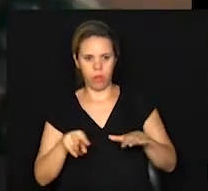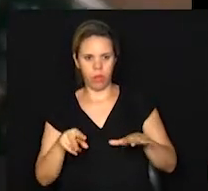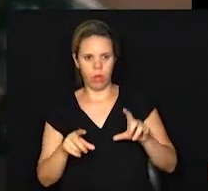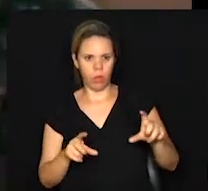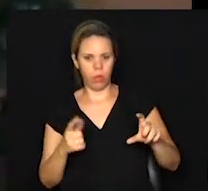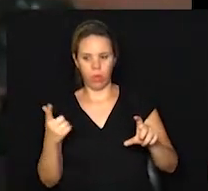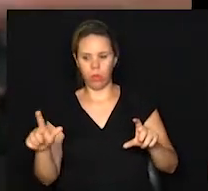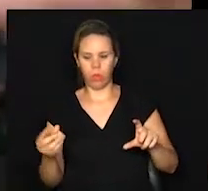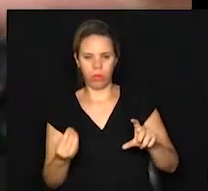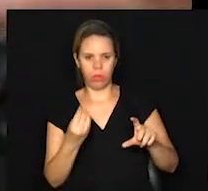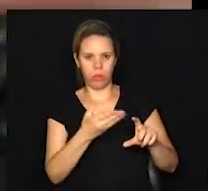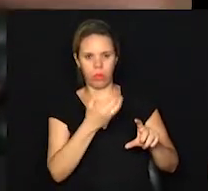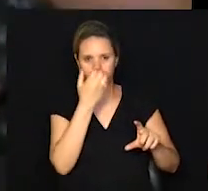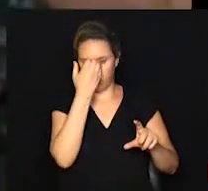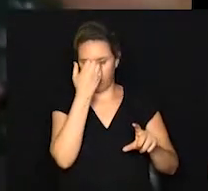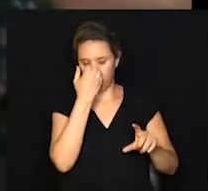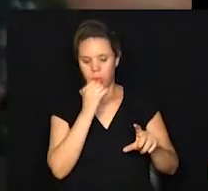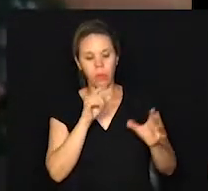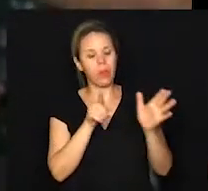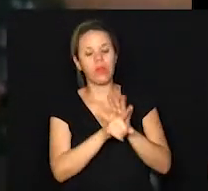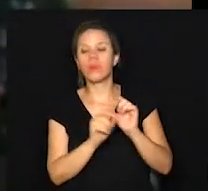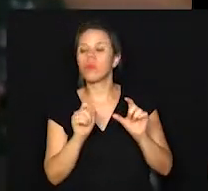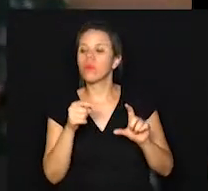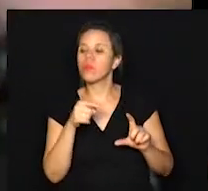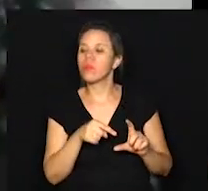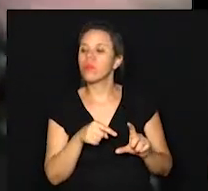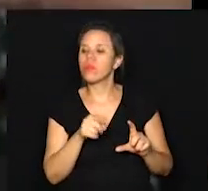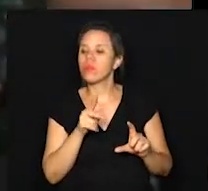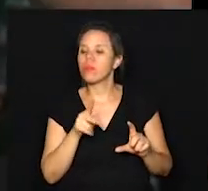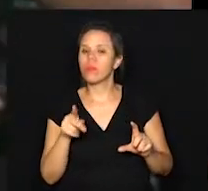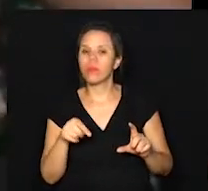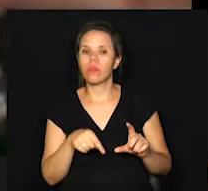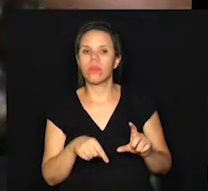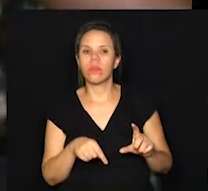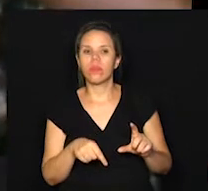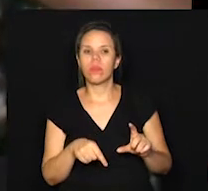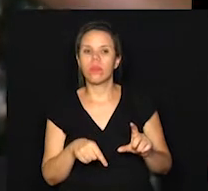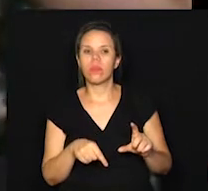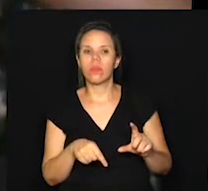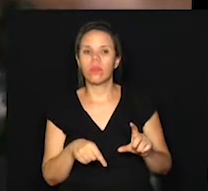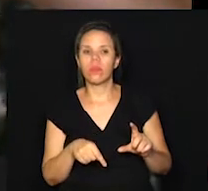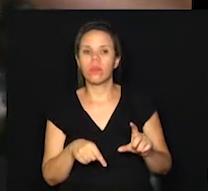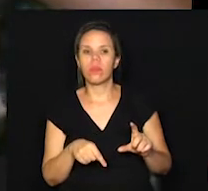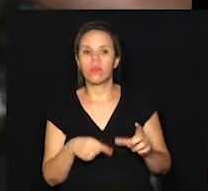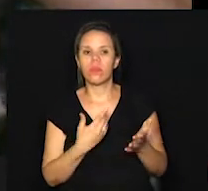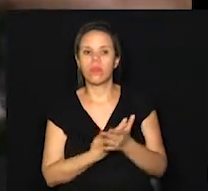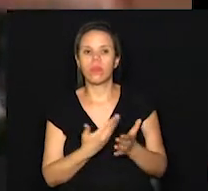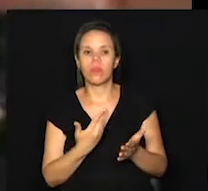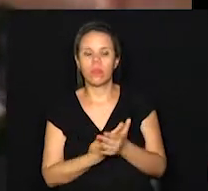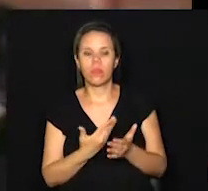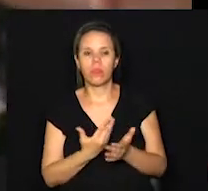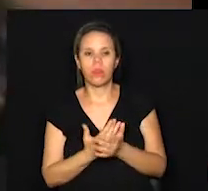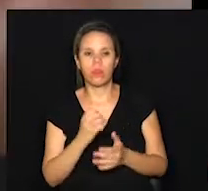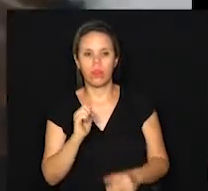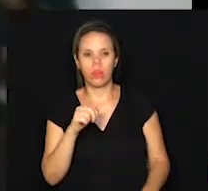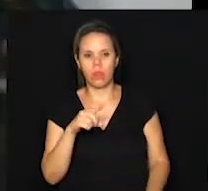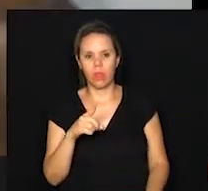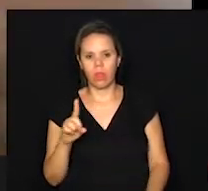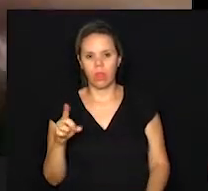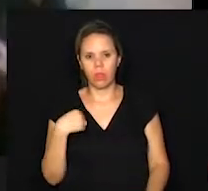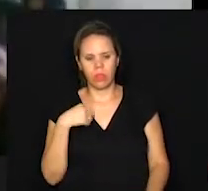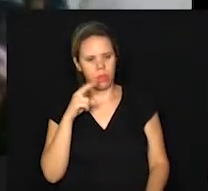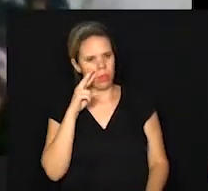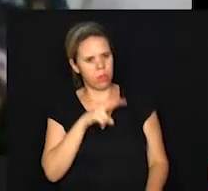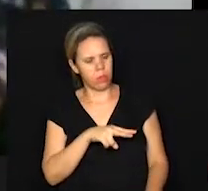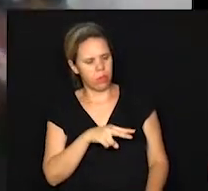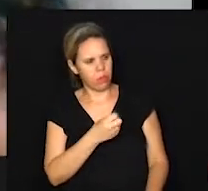o outro. Eu perguntei: o que é isso daqui, professor? Ele disse: isso daí são as aulas da Turmenade. Eu olhei e não